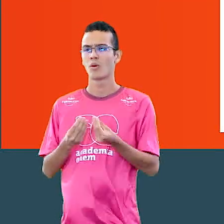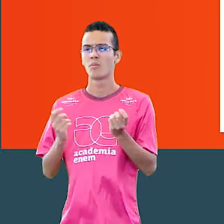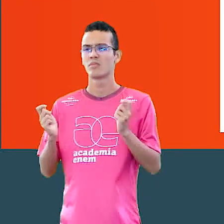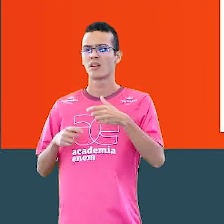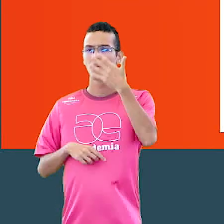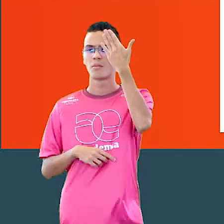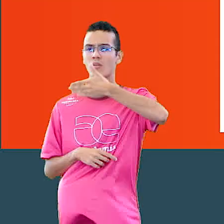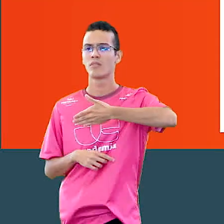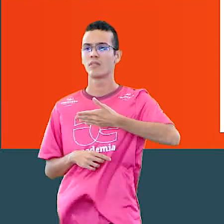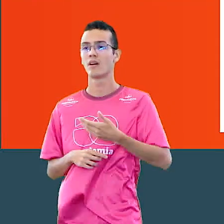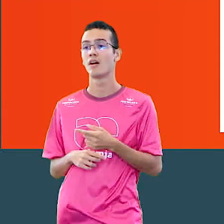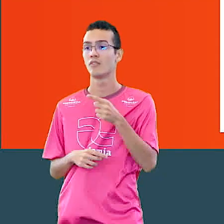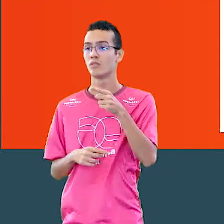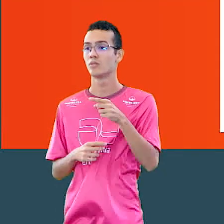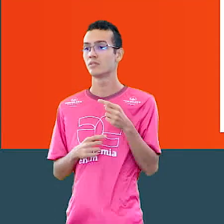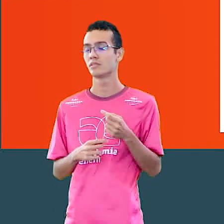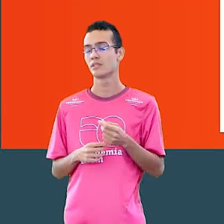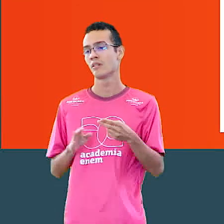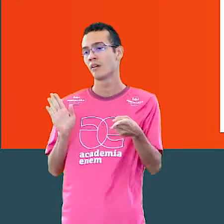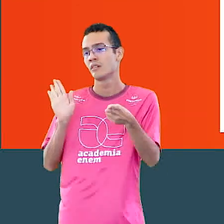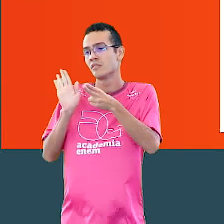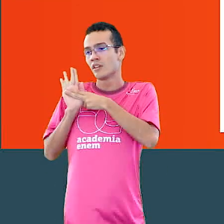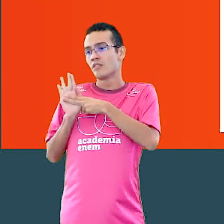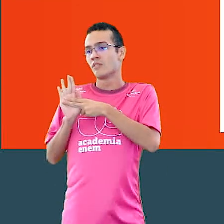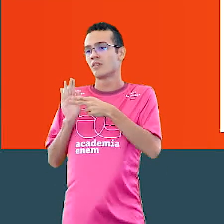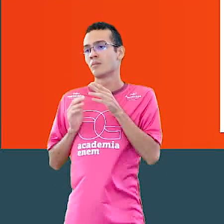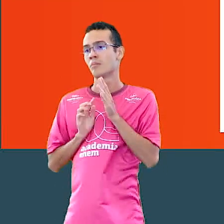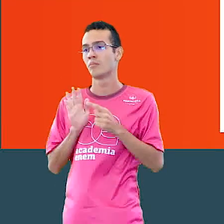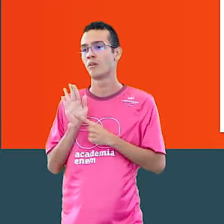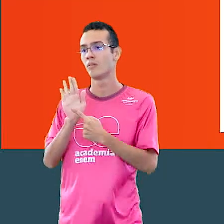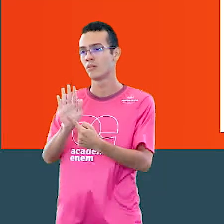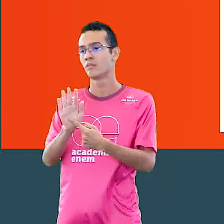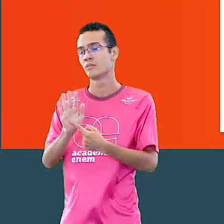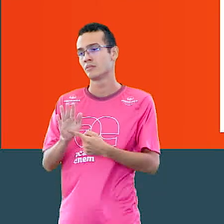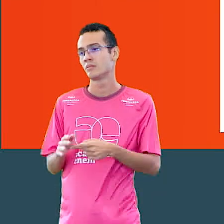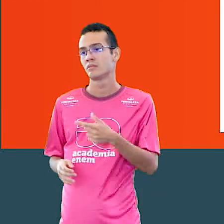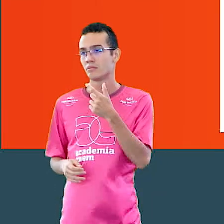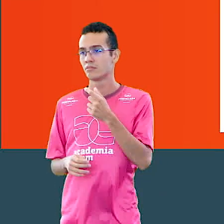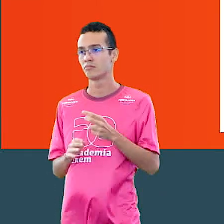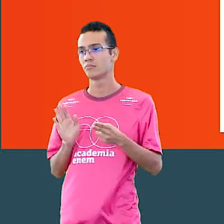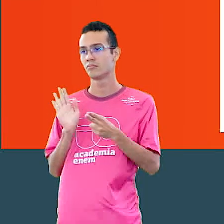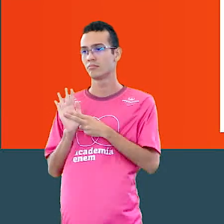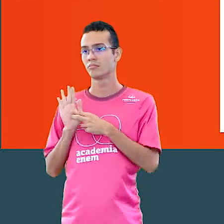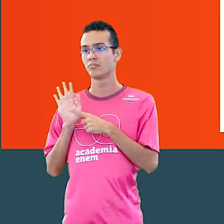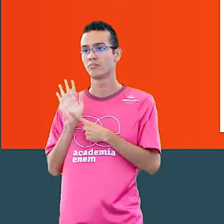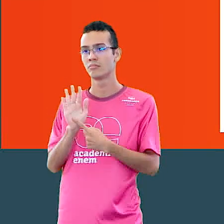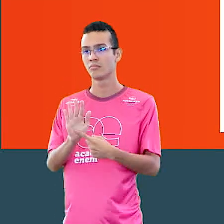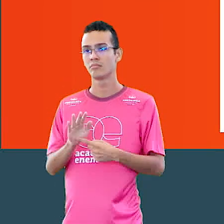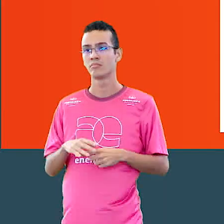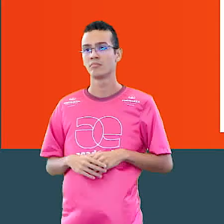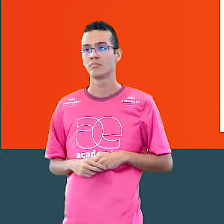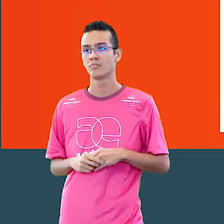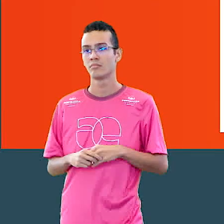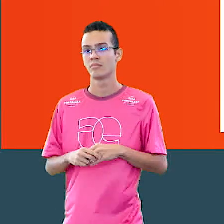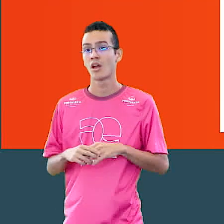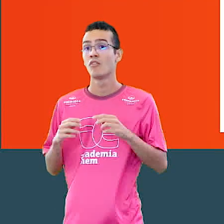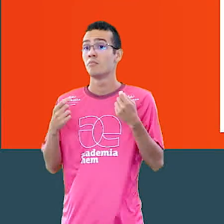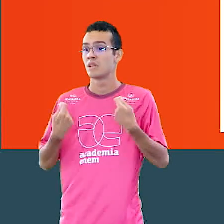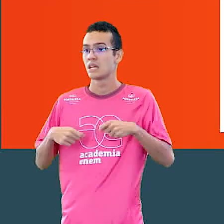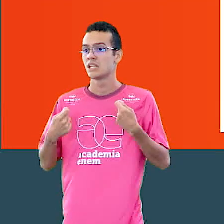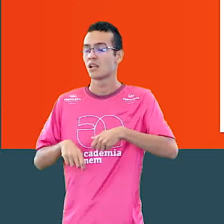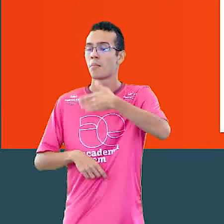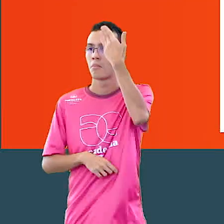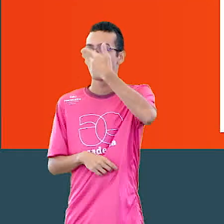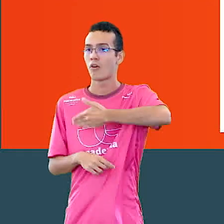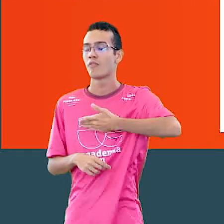uma autodeclaração. Só que depois que você passa, que você coloca a sua nota, você tem que comprovar. Tem